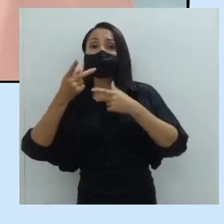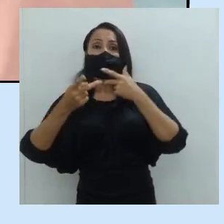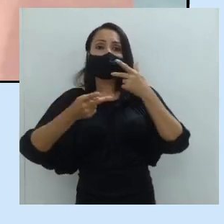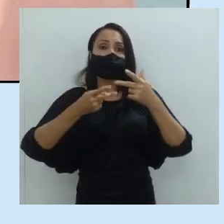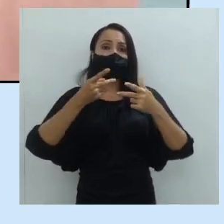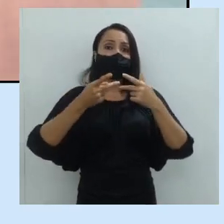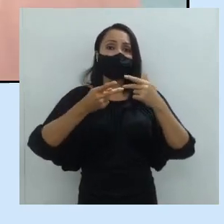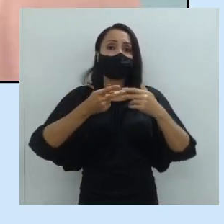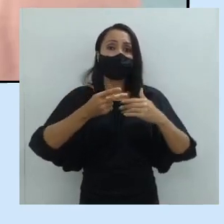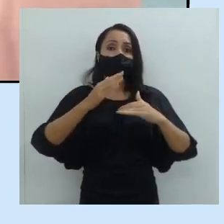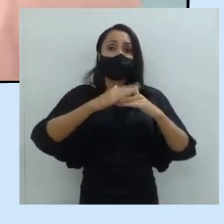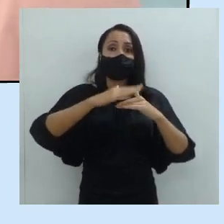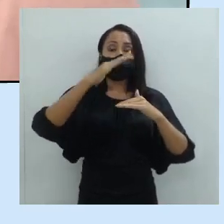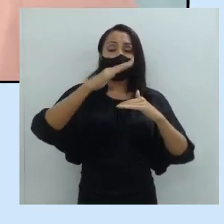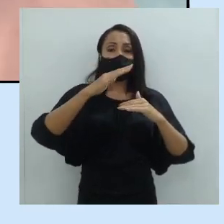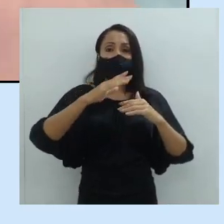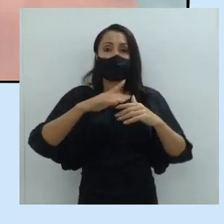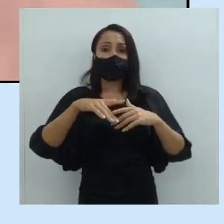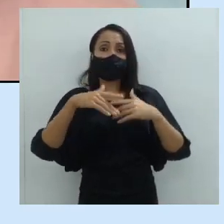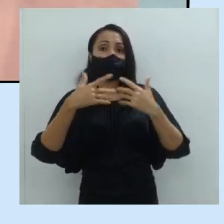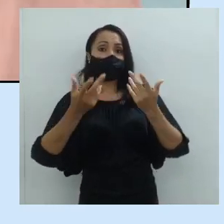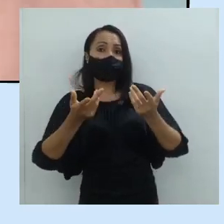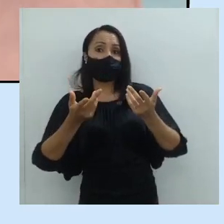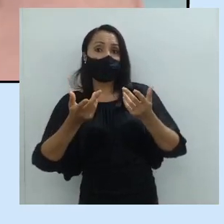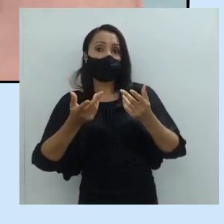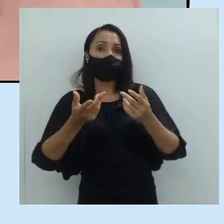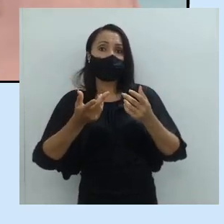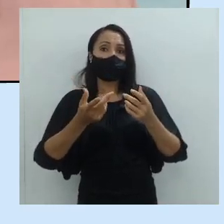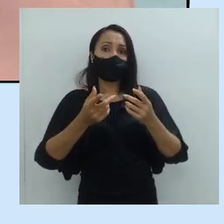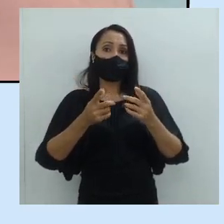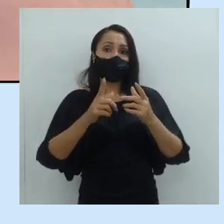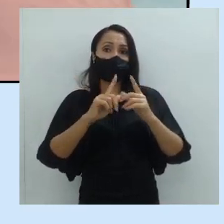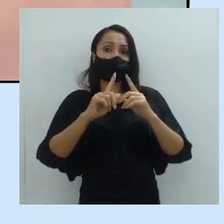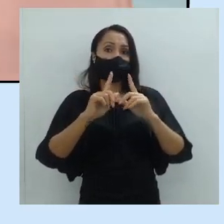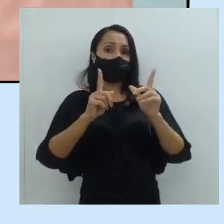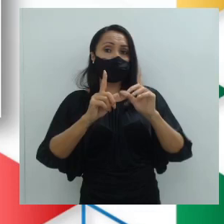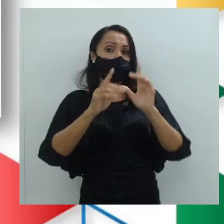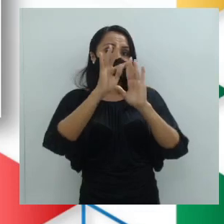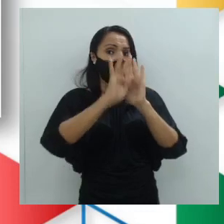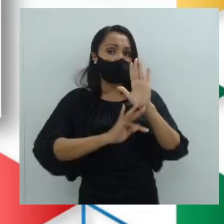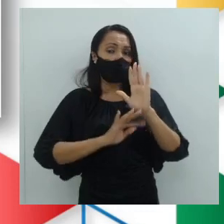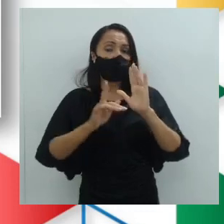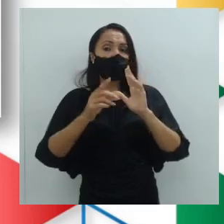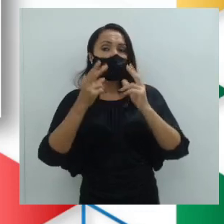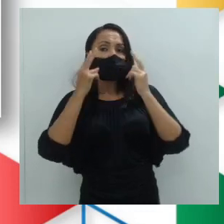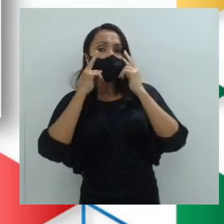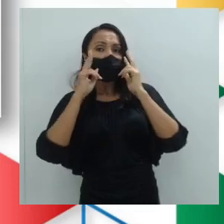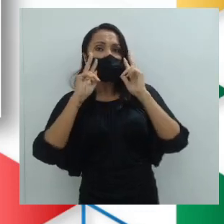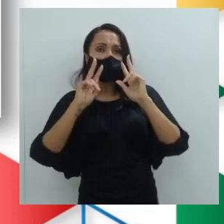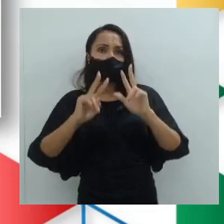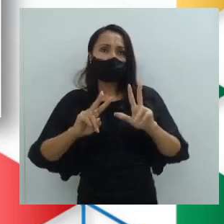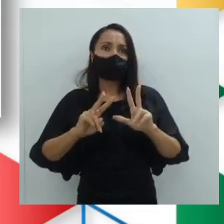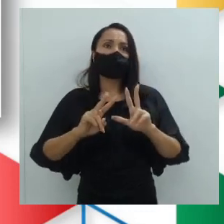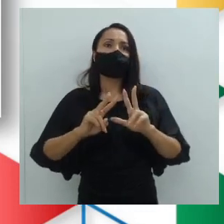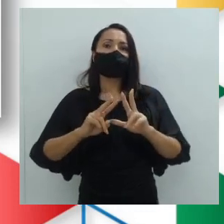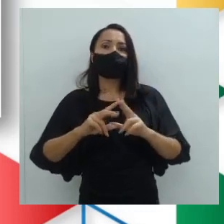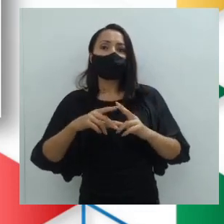mais pelo não dito do que o dito. Vejamos adiante. Olhando para a tela, ainda